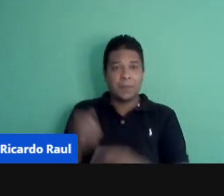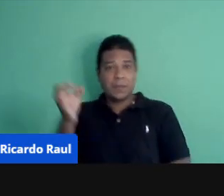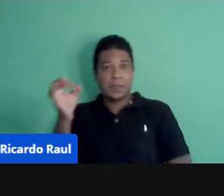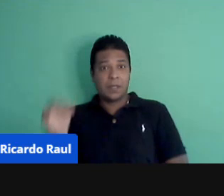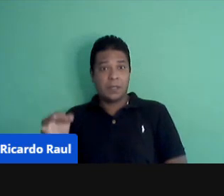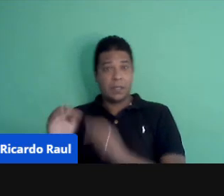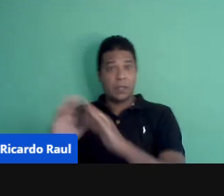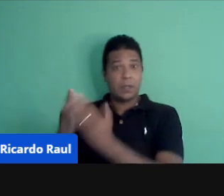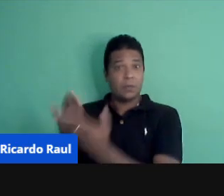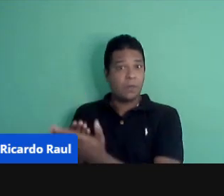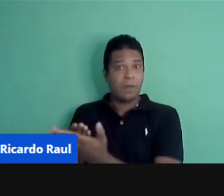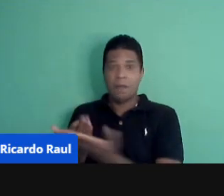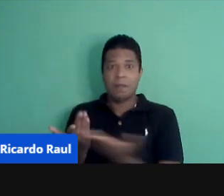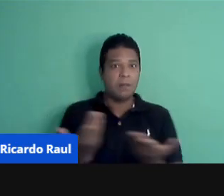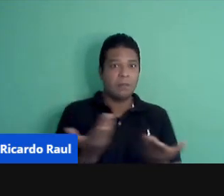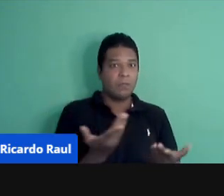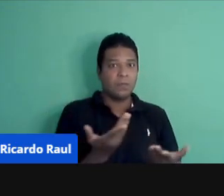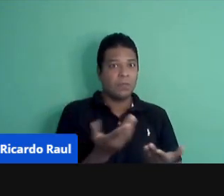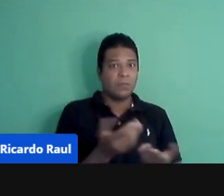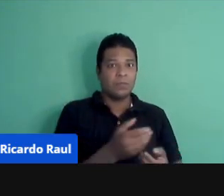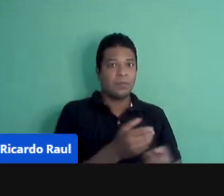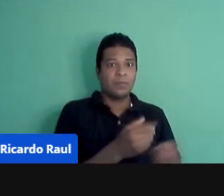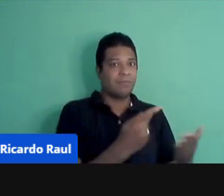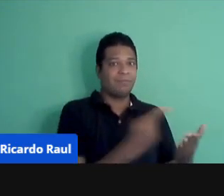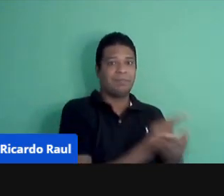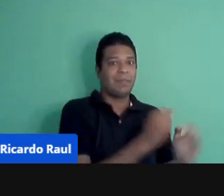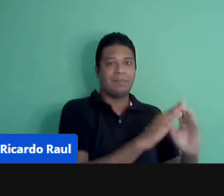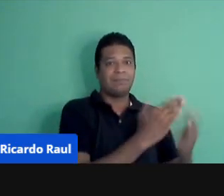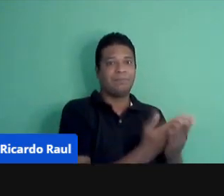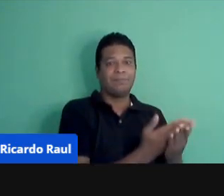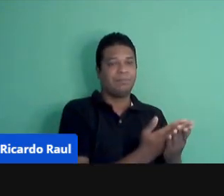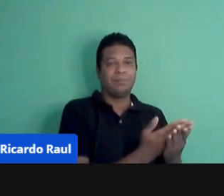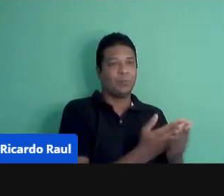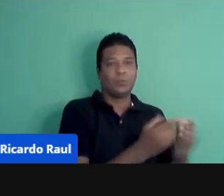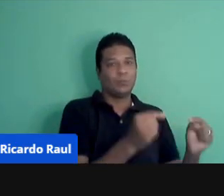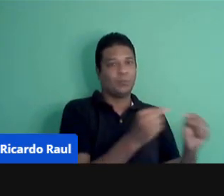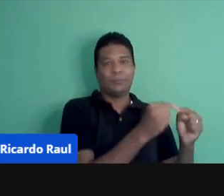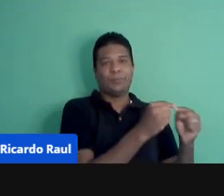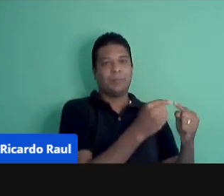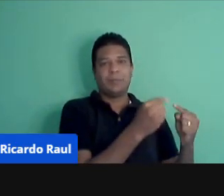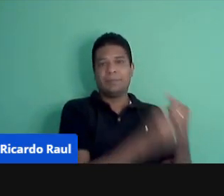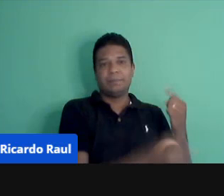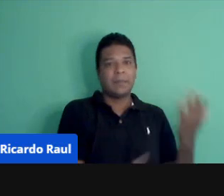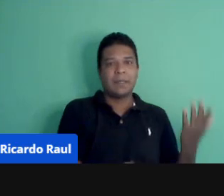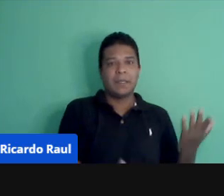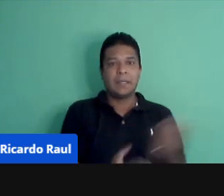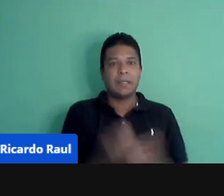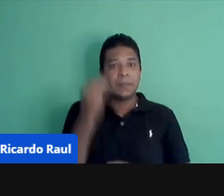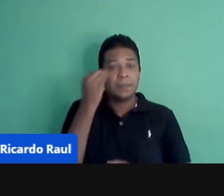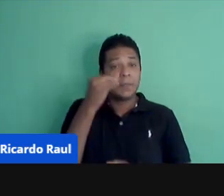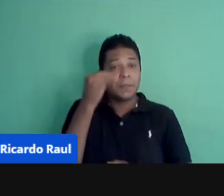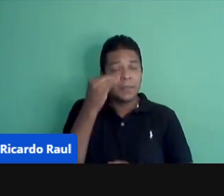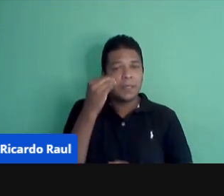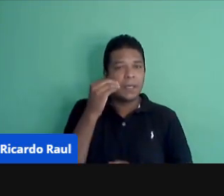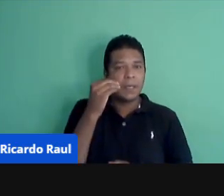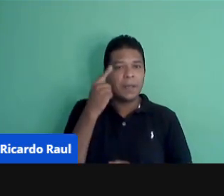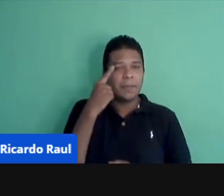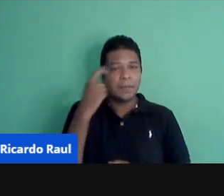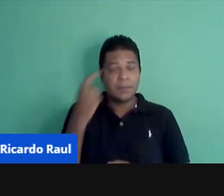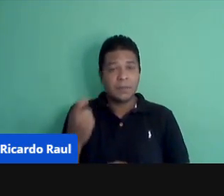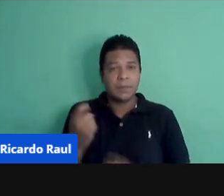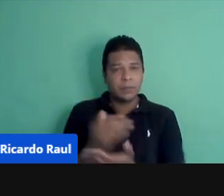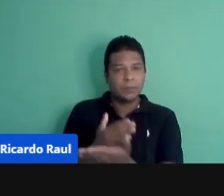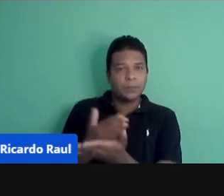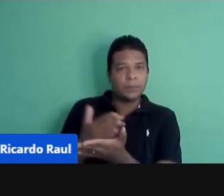escola dele, às vezes não dá na minha. Mas na nossa escola, ali como experiência, nós percebemos no início que nós tínhamos